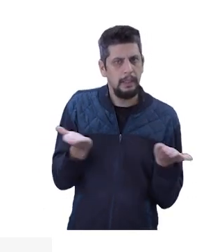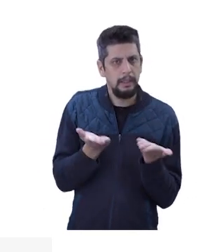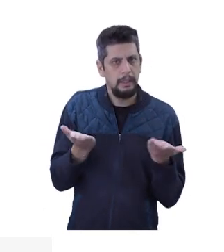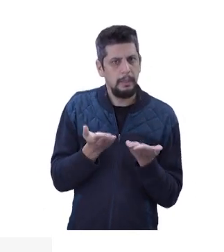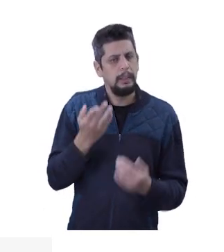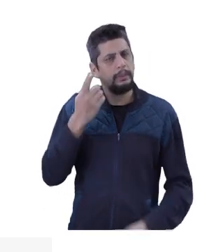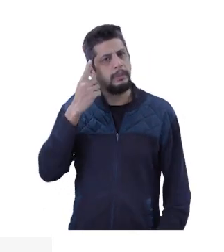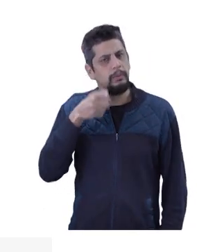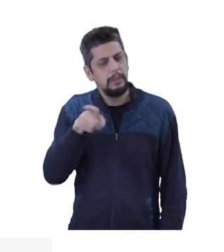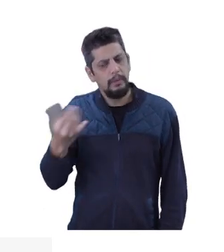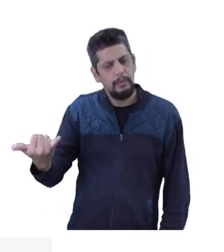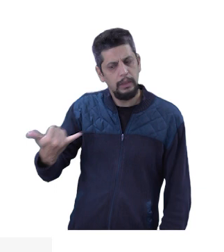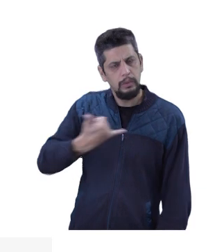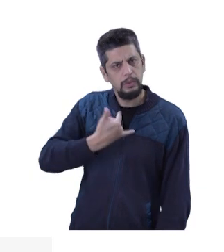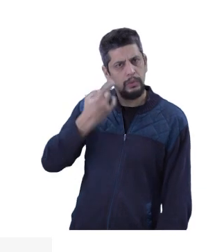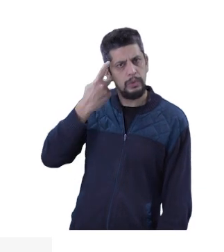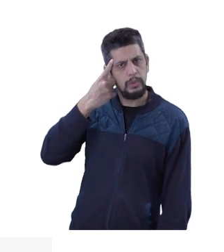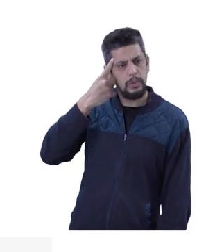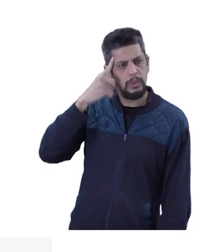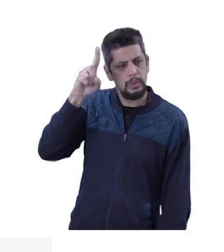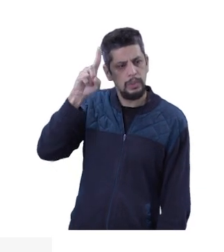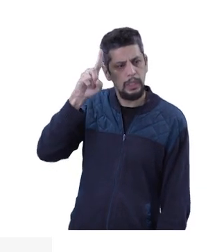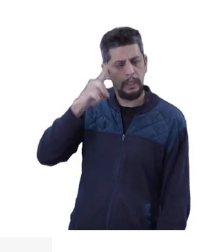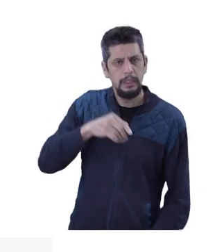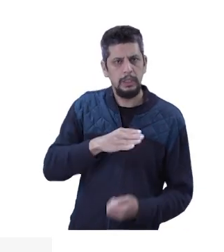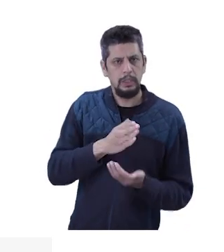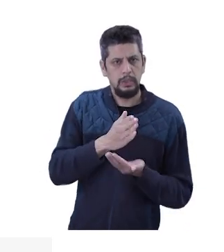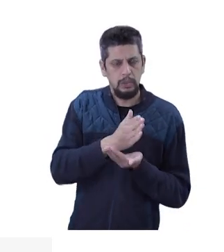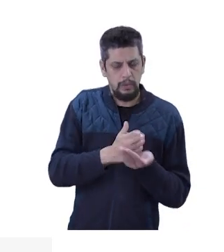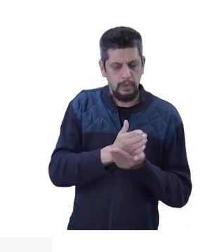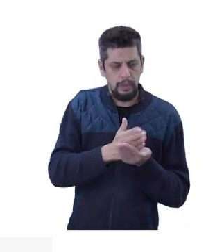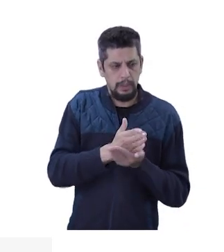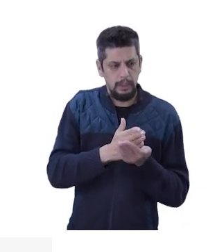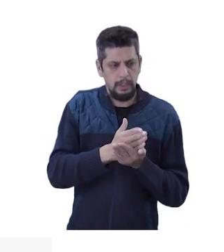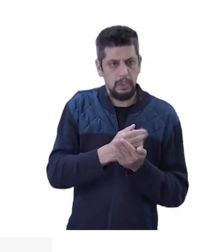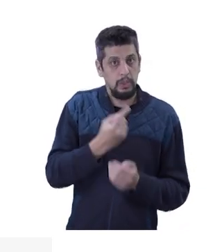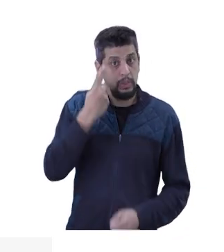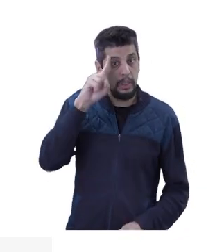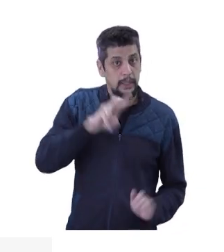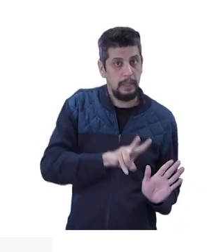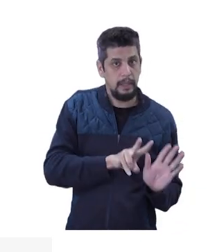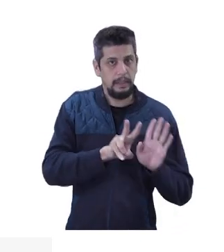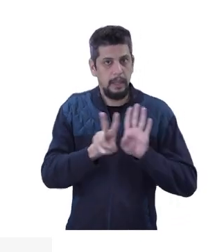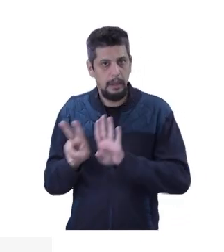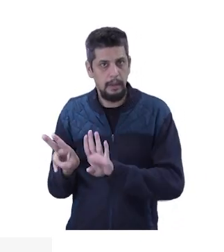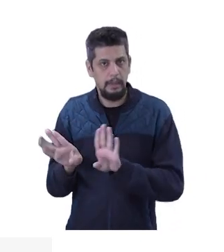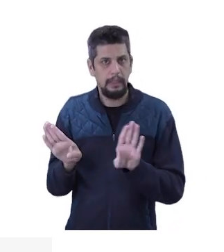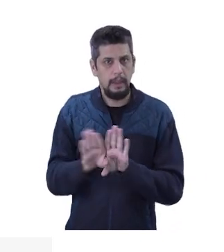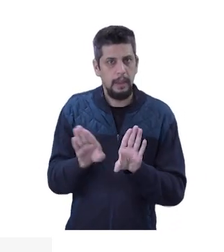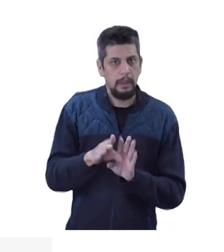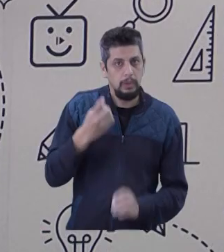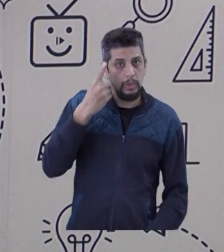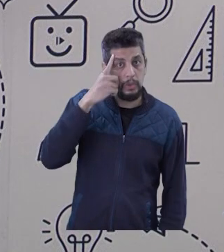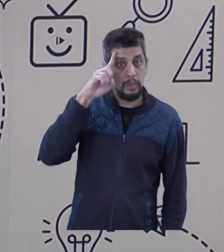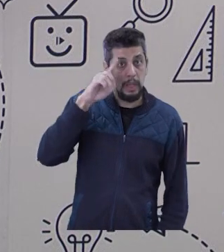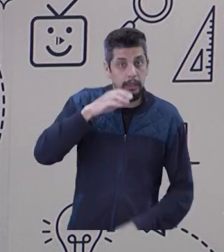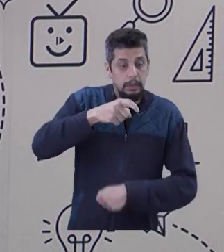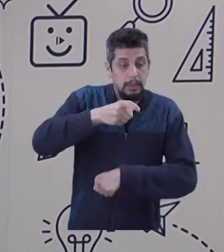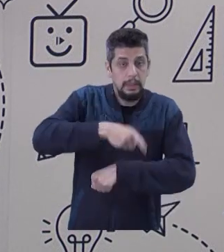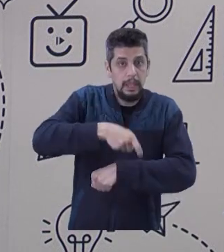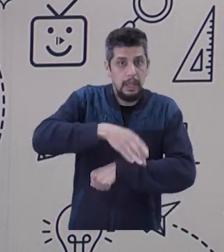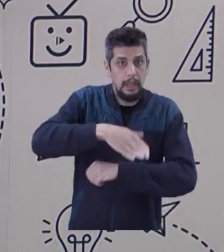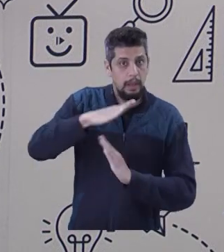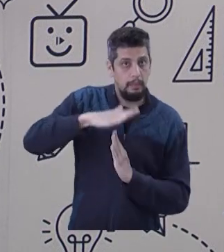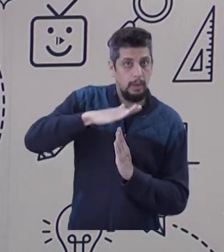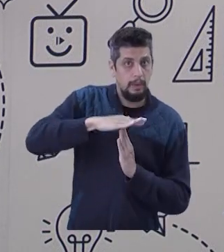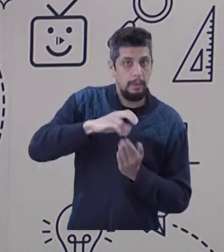em relação ao dia. Certo. Certo? Que o dia... Porque a gente dividiu o calendário em dias da semana e durante o dia, tempos